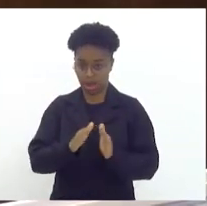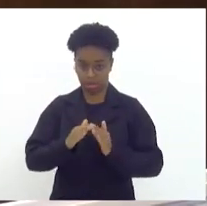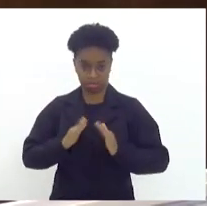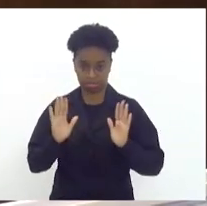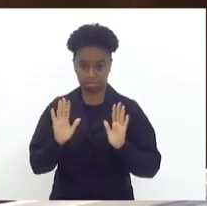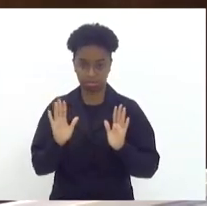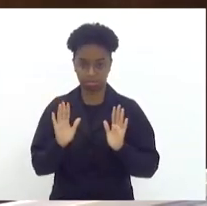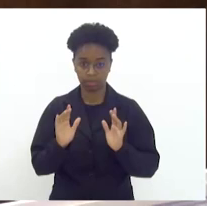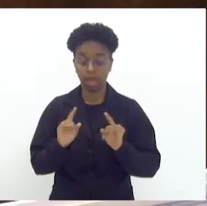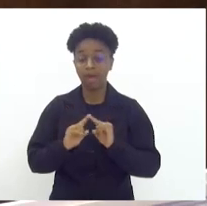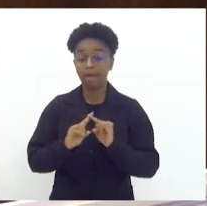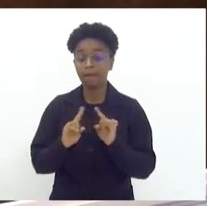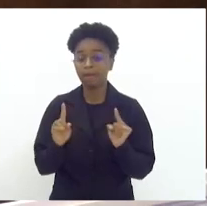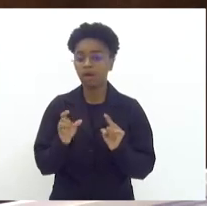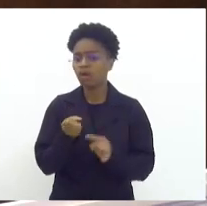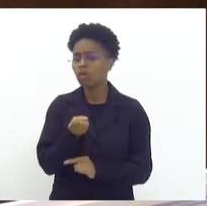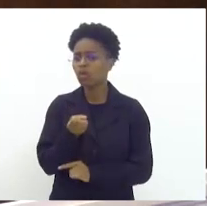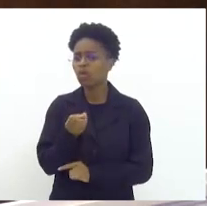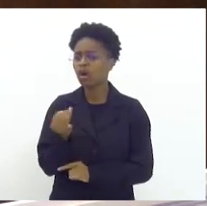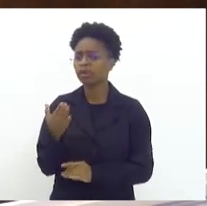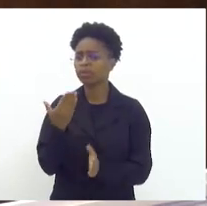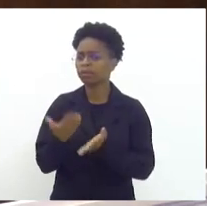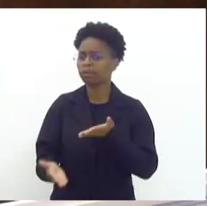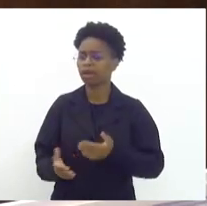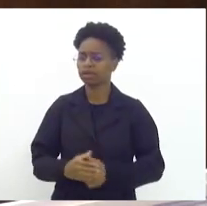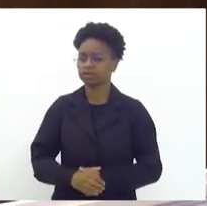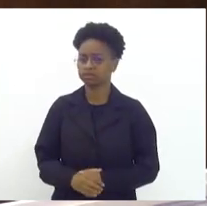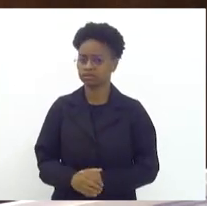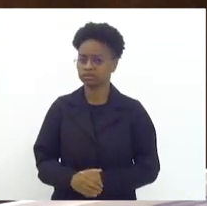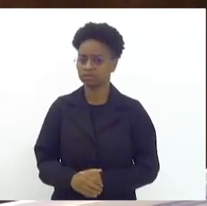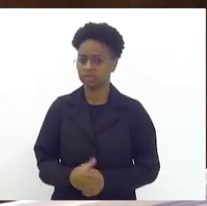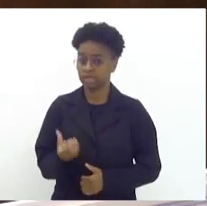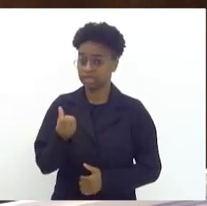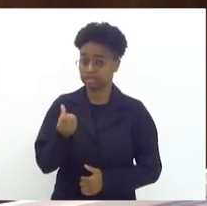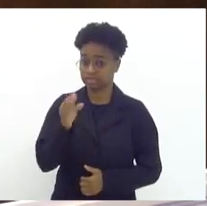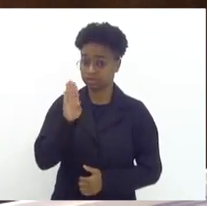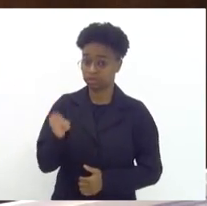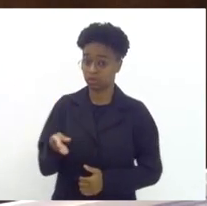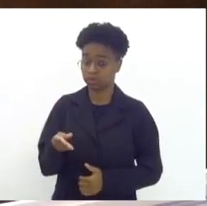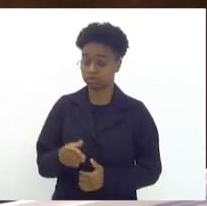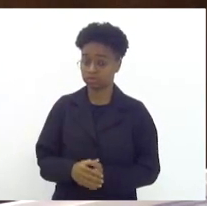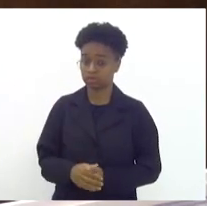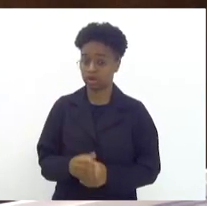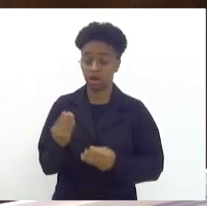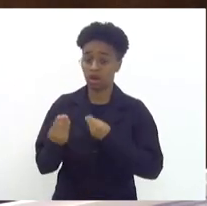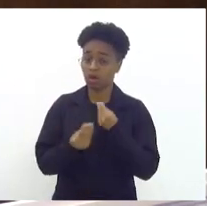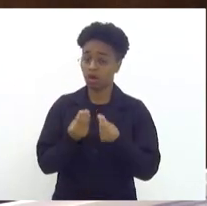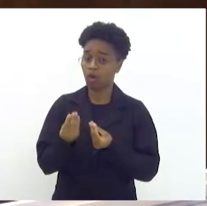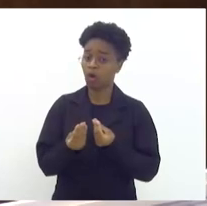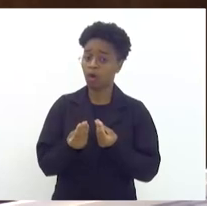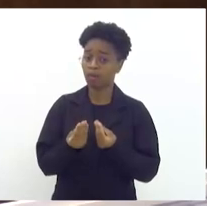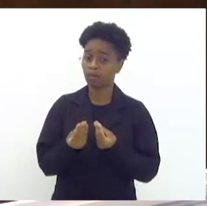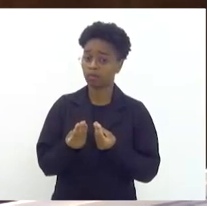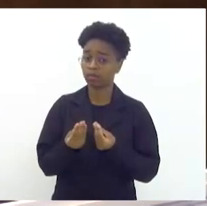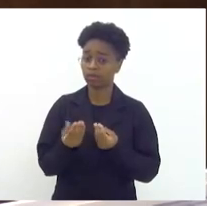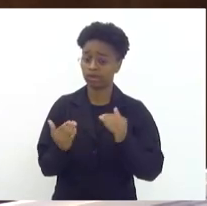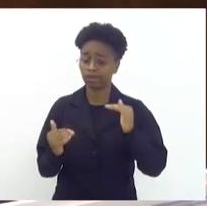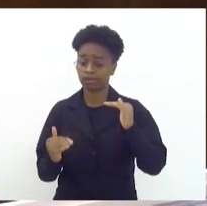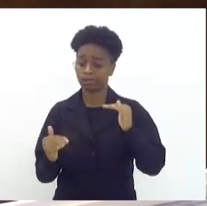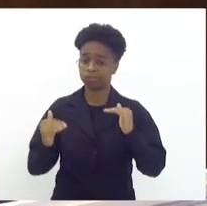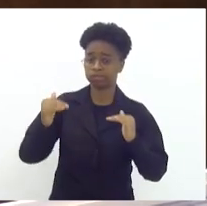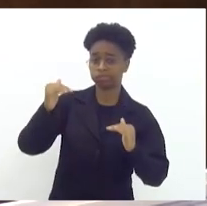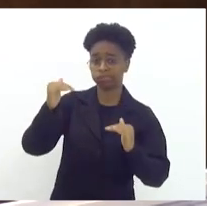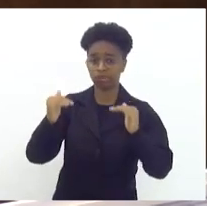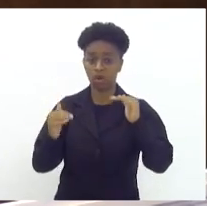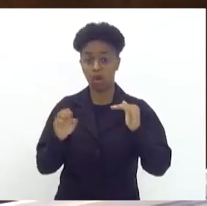renda quando é que quanto é que a gente vai perder com isso dos 6 bilhões e meio como é que isso será compensado ou não será